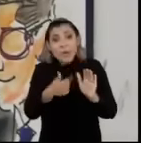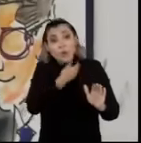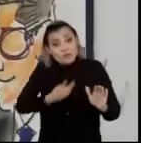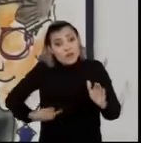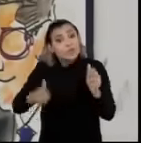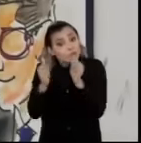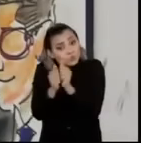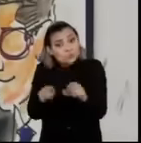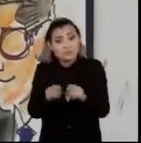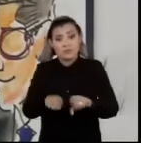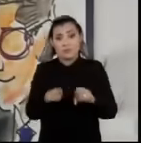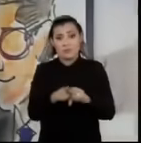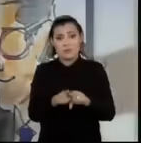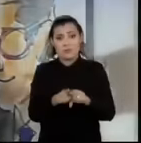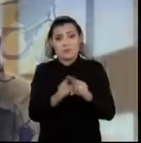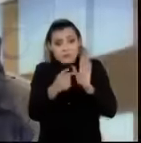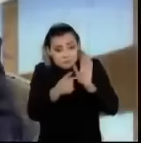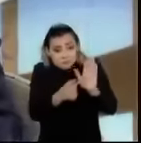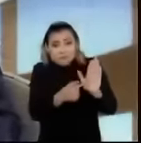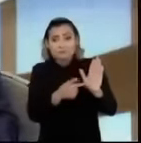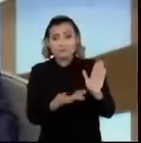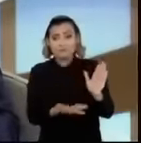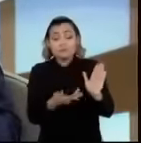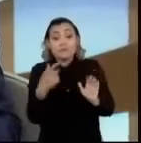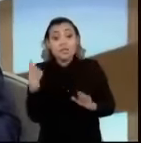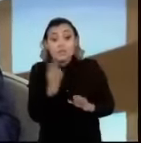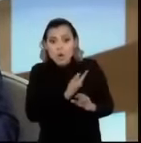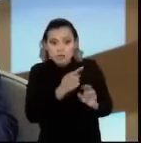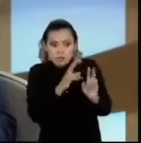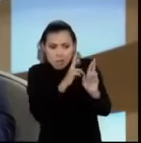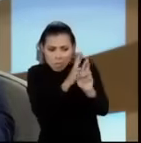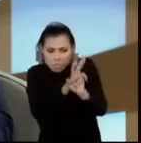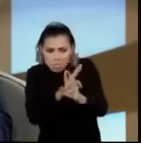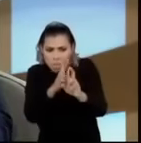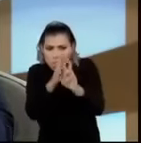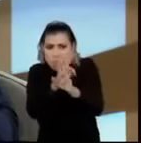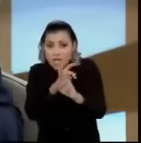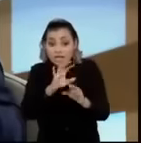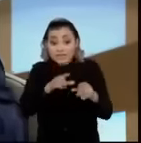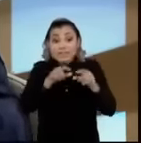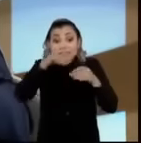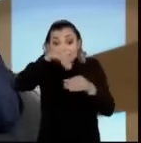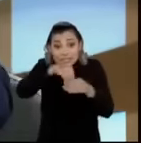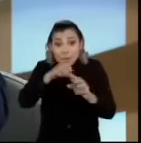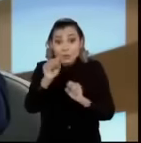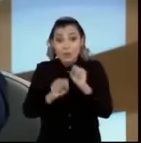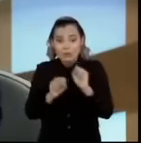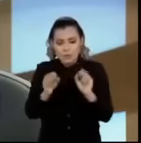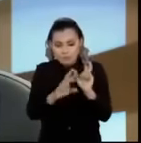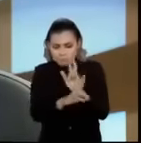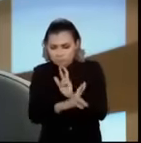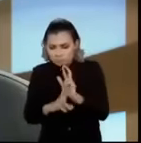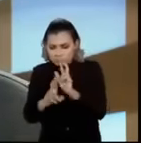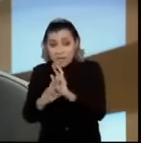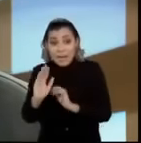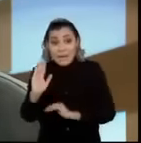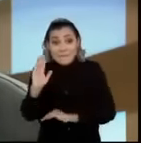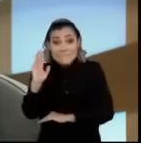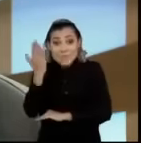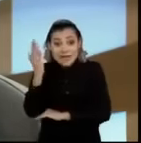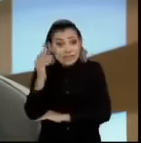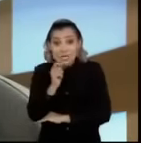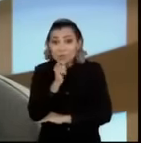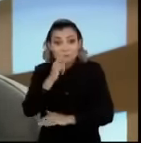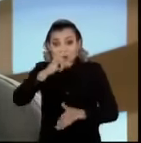junto. Nós fizemos uma vistoria nos pátios dessas empresas, saímos apreendendo as madeiras que não